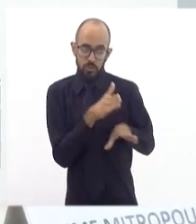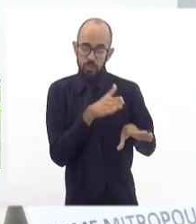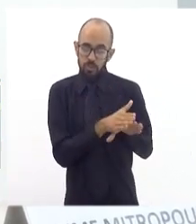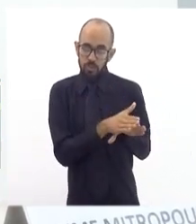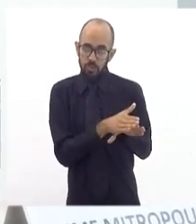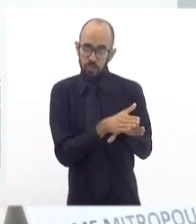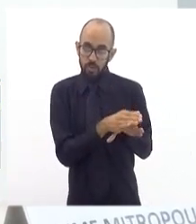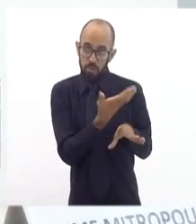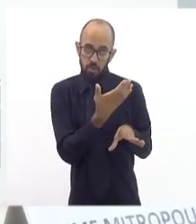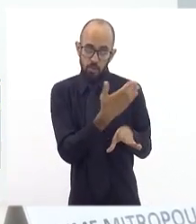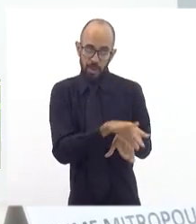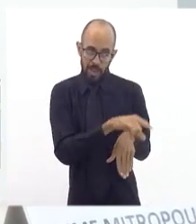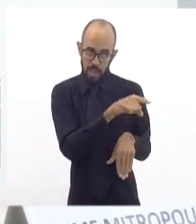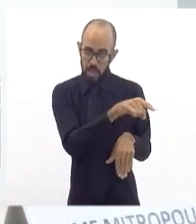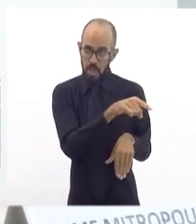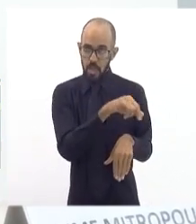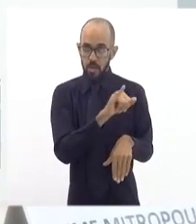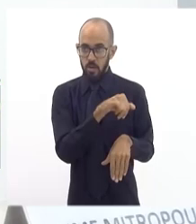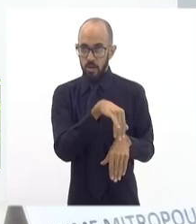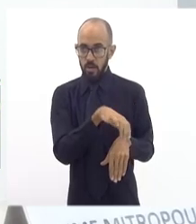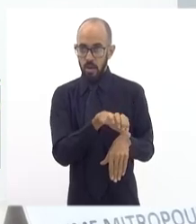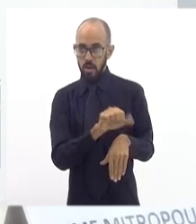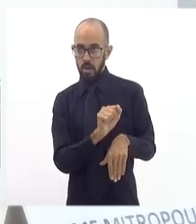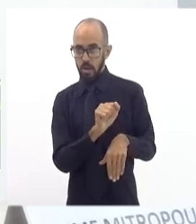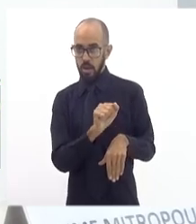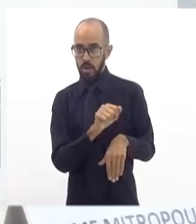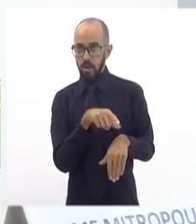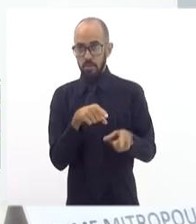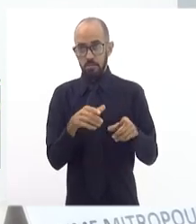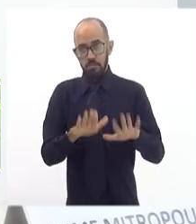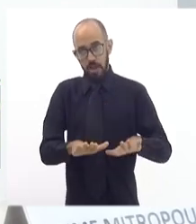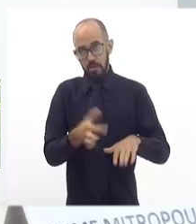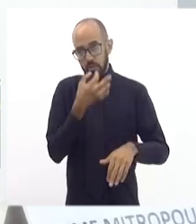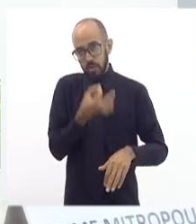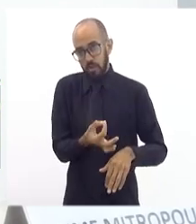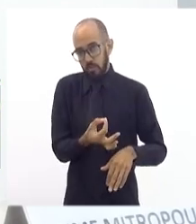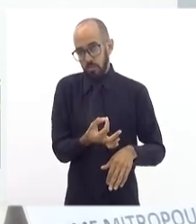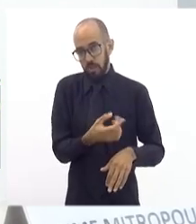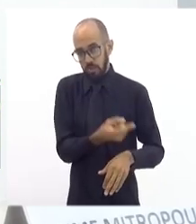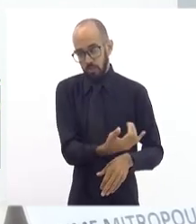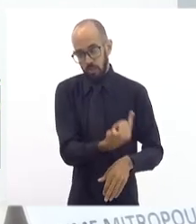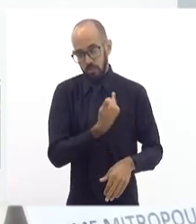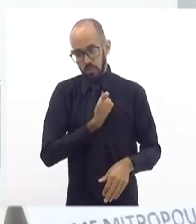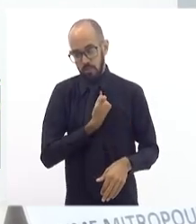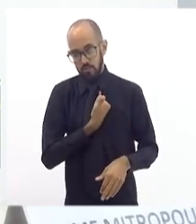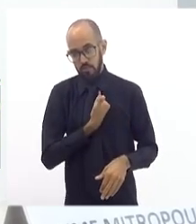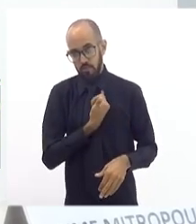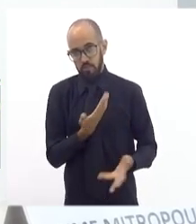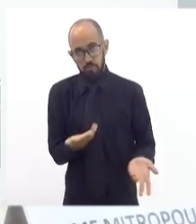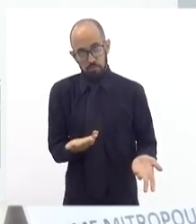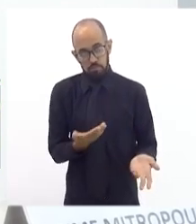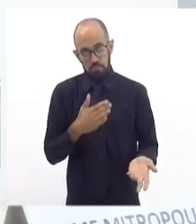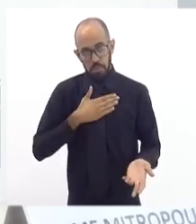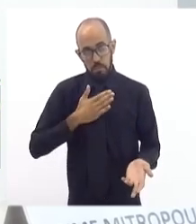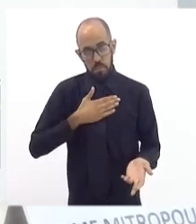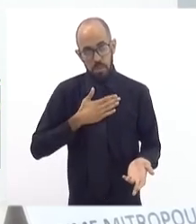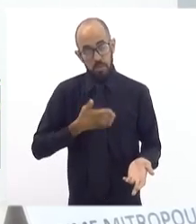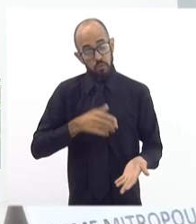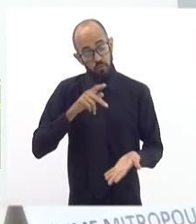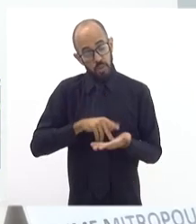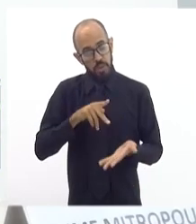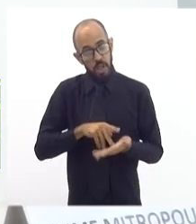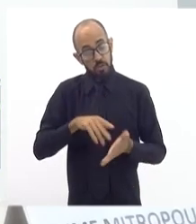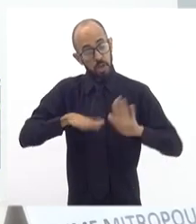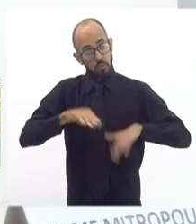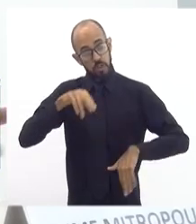diante da mas eu não sou da negativa mais dos argumentos ali lançados Sinceramente eu posso estar